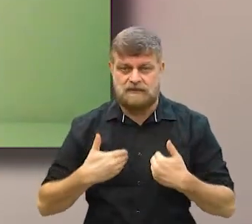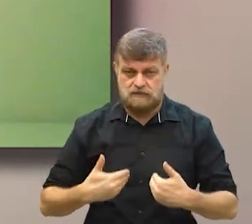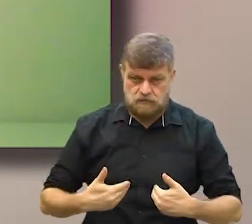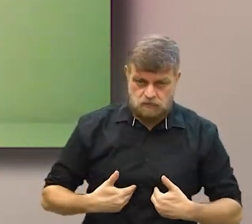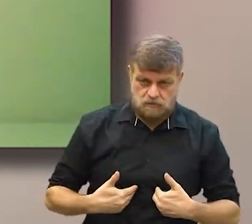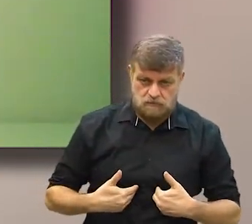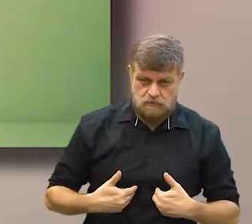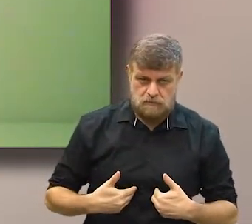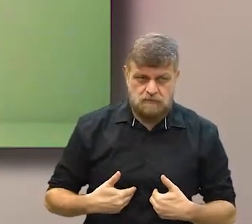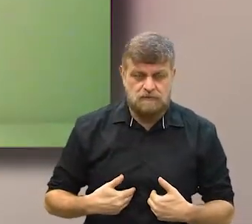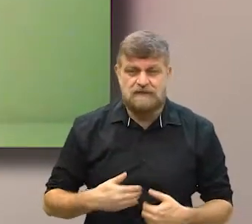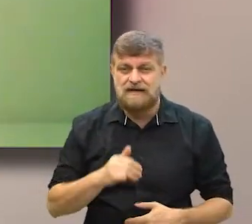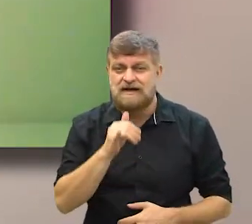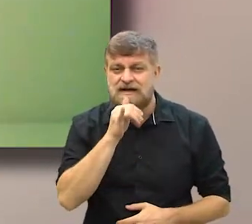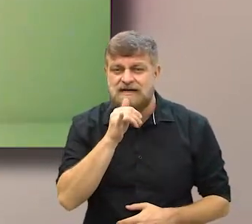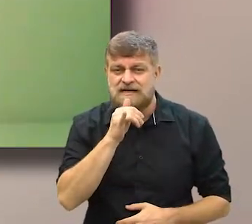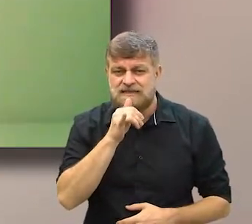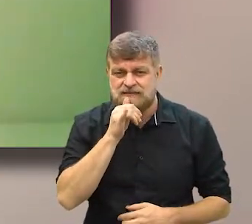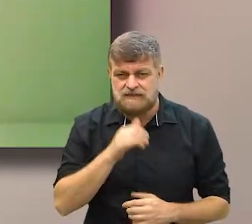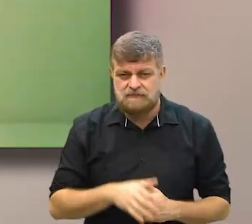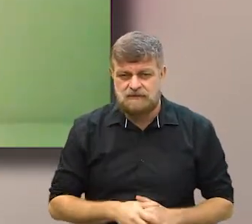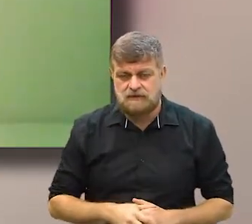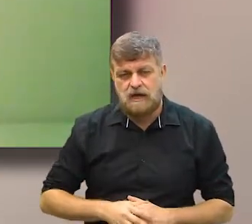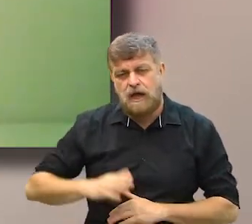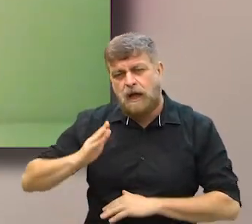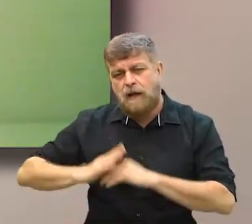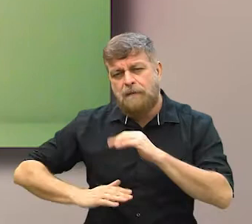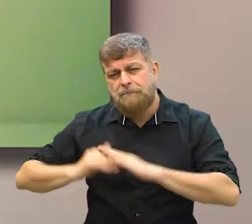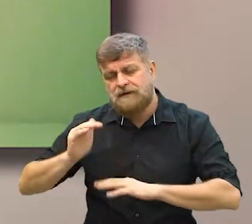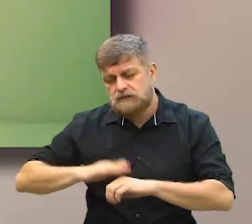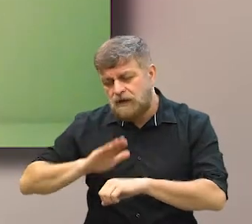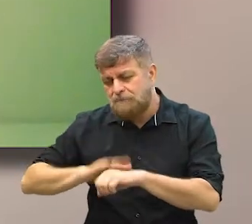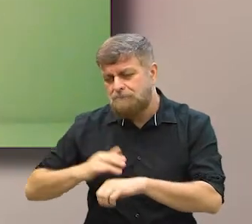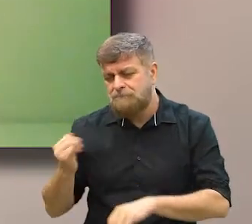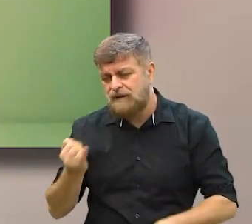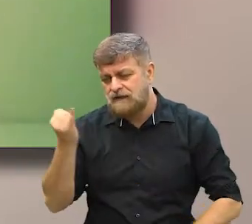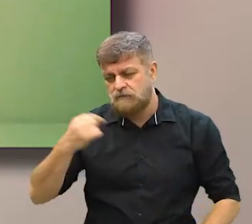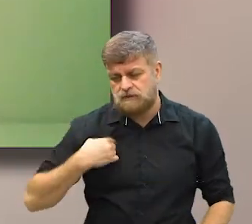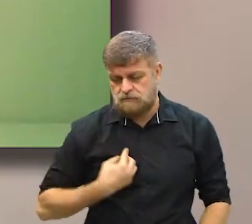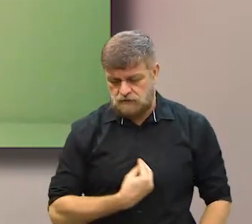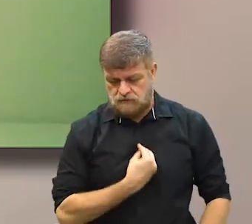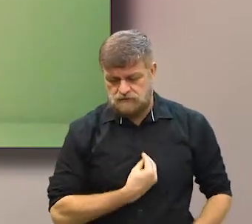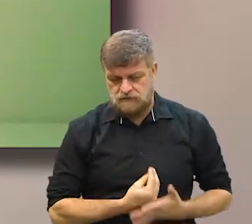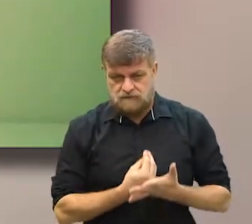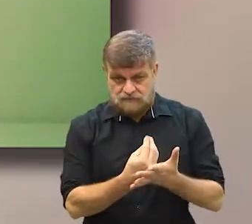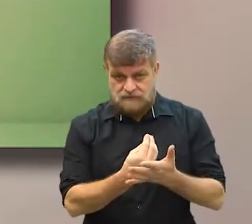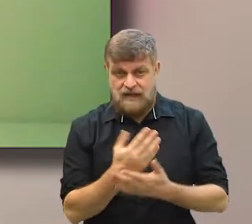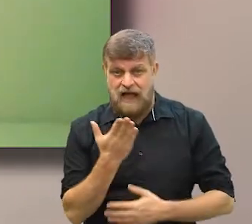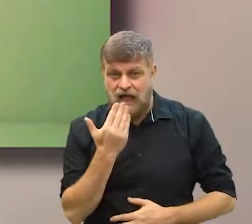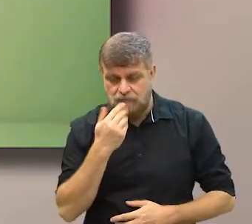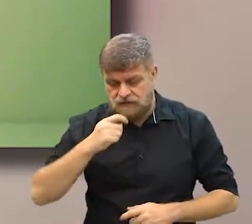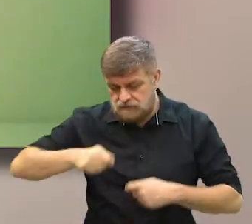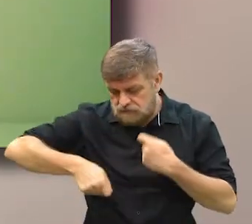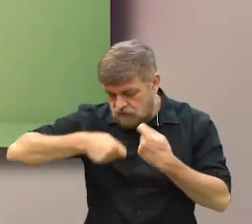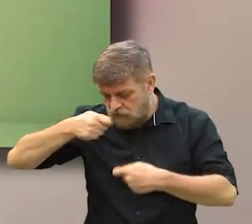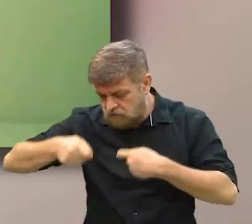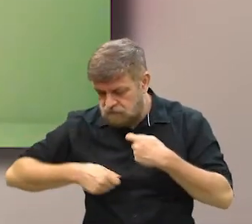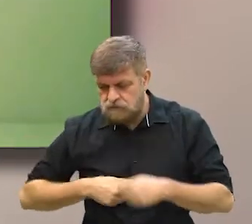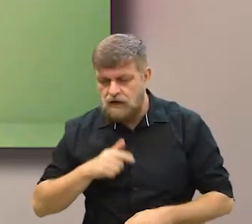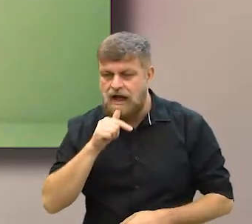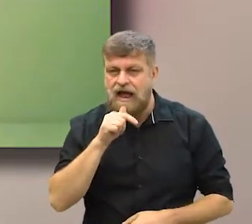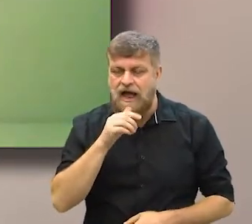nós. Veja, por exemplo, quais são as atividades mais importantes para a nossa sobrevivência. A alimentação,